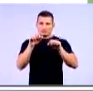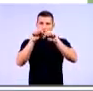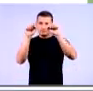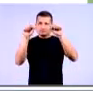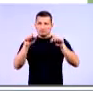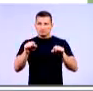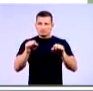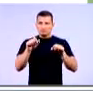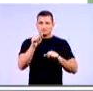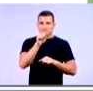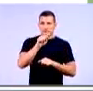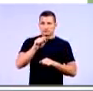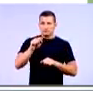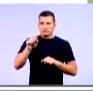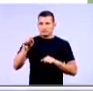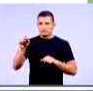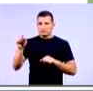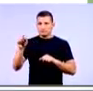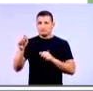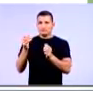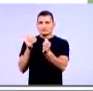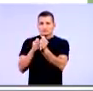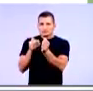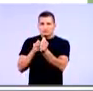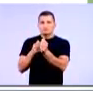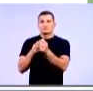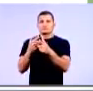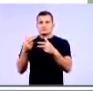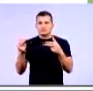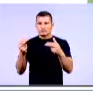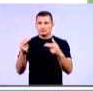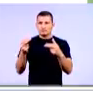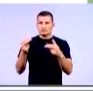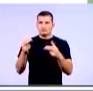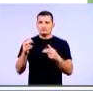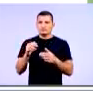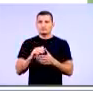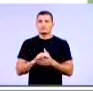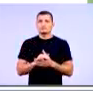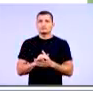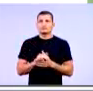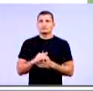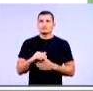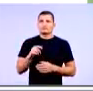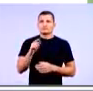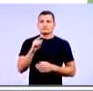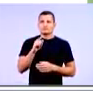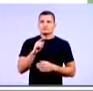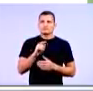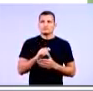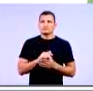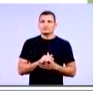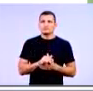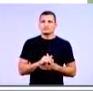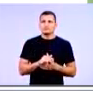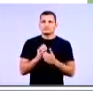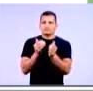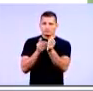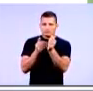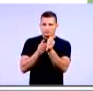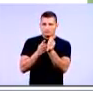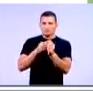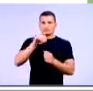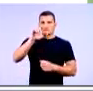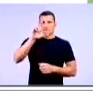vez, realiza, né, entra com a solicitação de login, onde o usuário entra com o usuário e senha, né, com seu